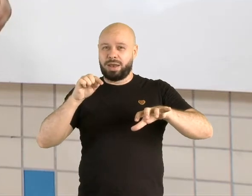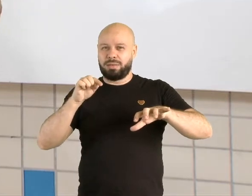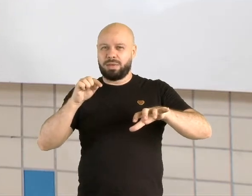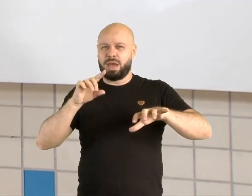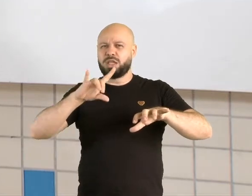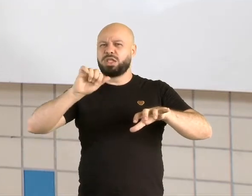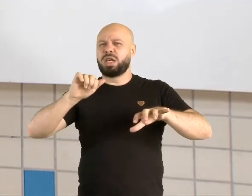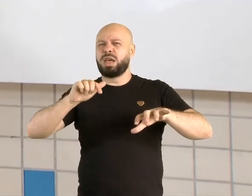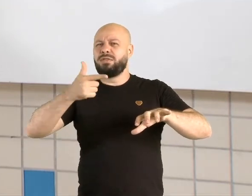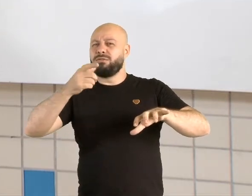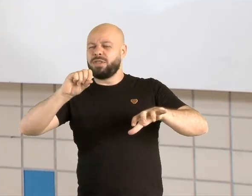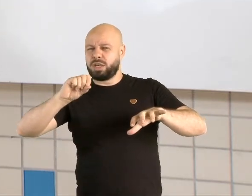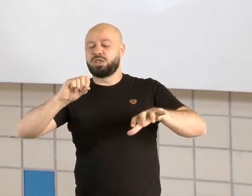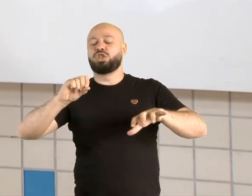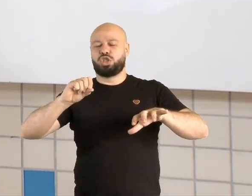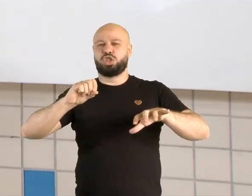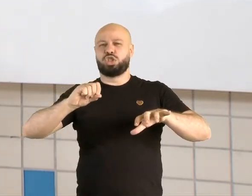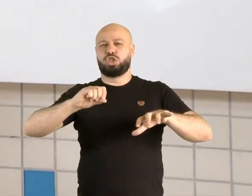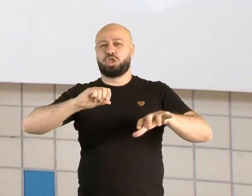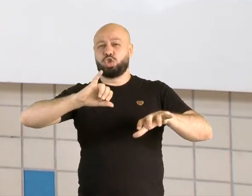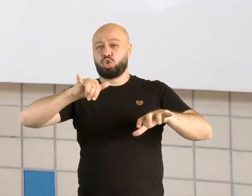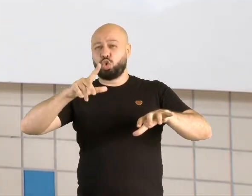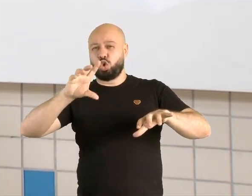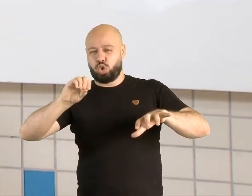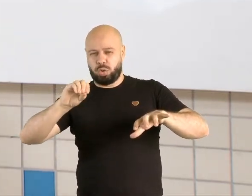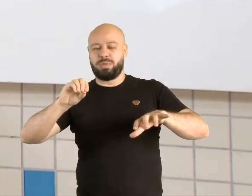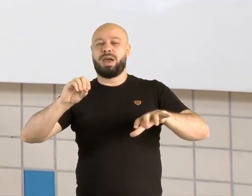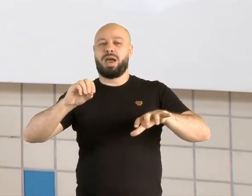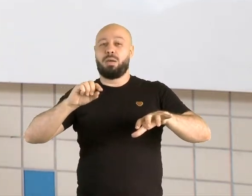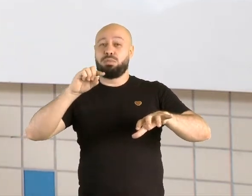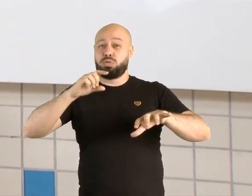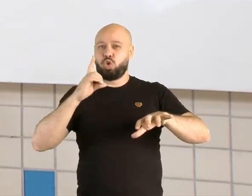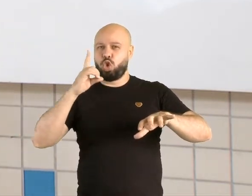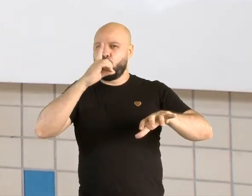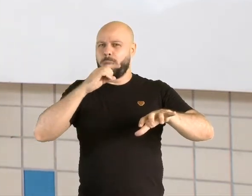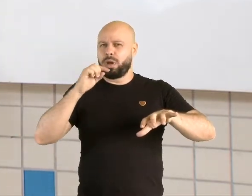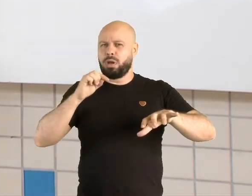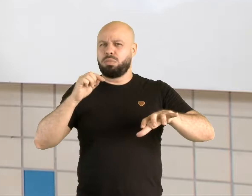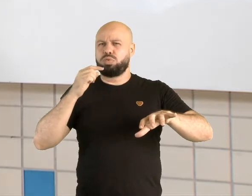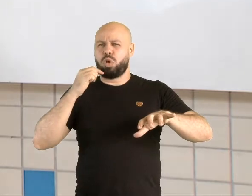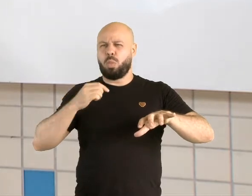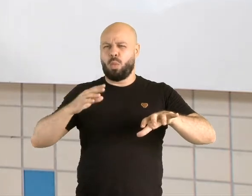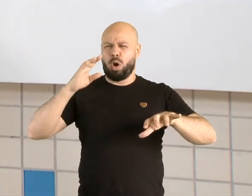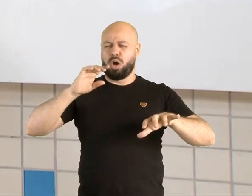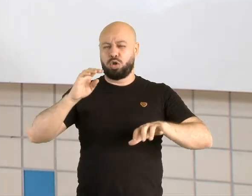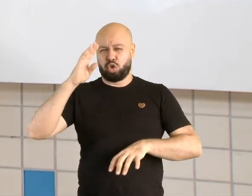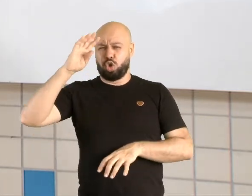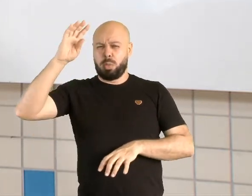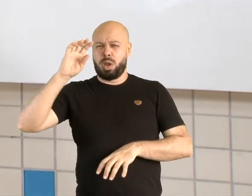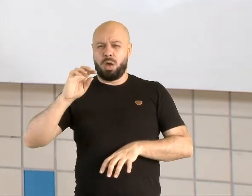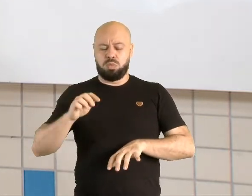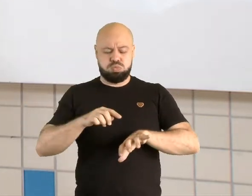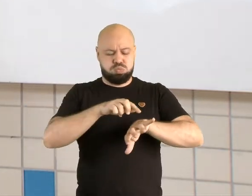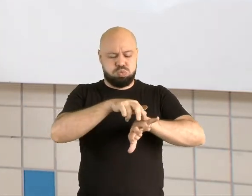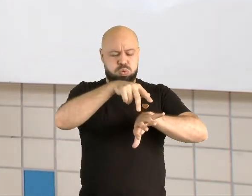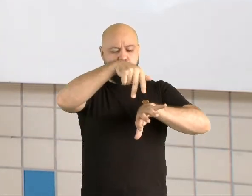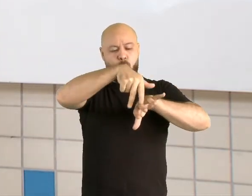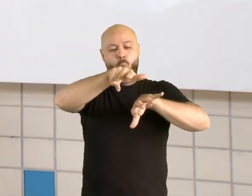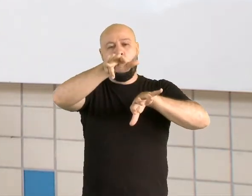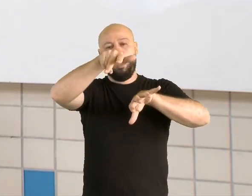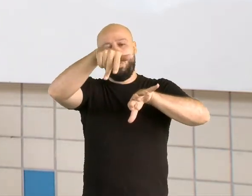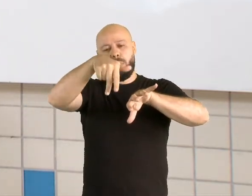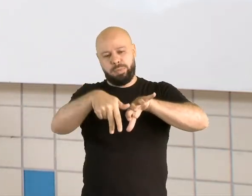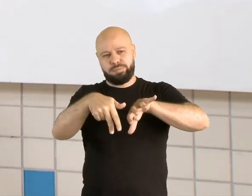julho foi num domingo, né? Naquele domingo, o comandante de 38 anos escorregou na pequena escada da